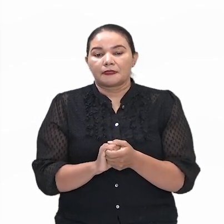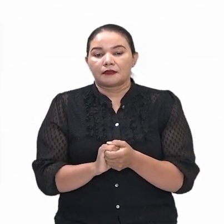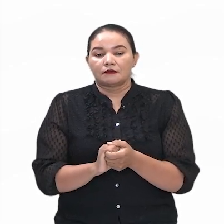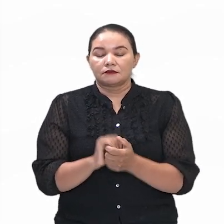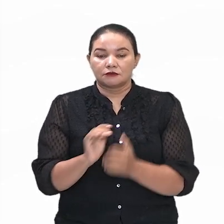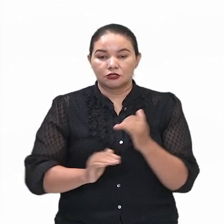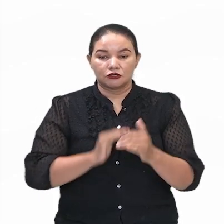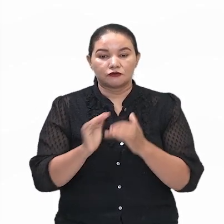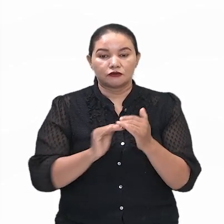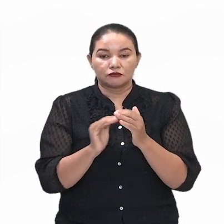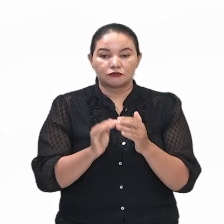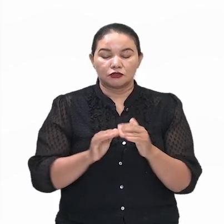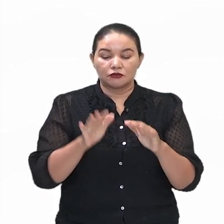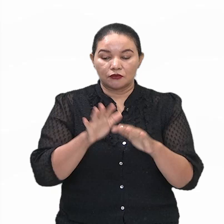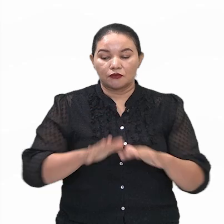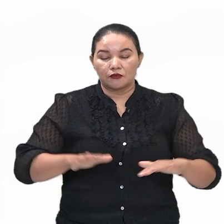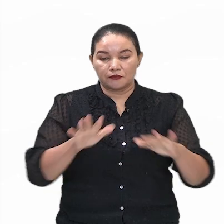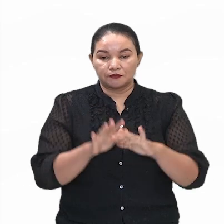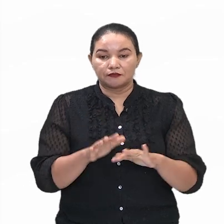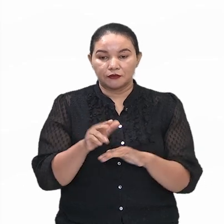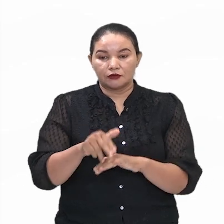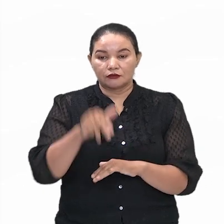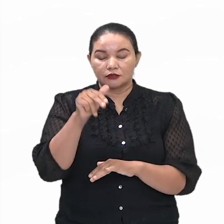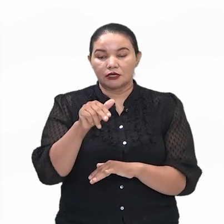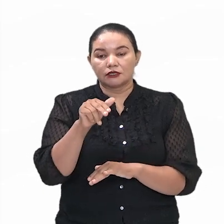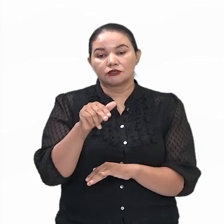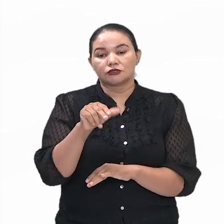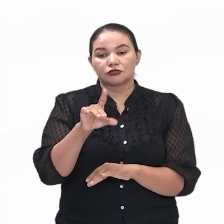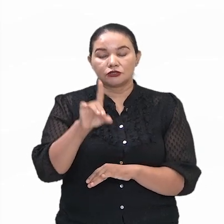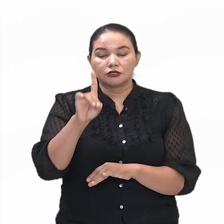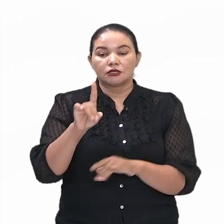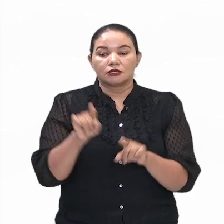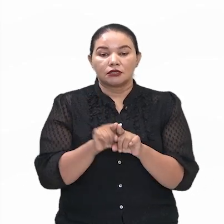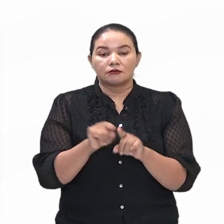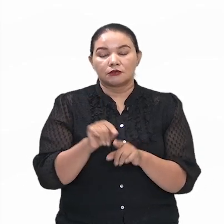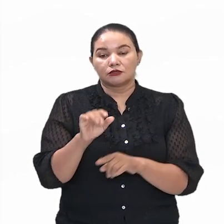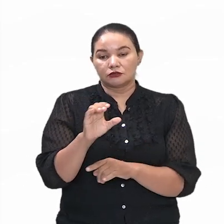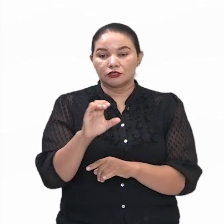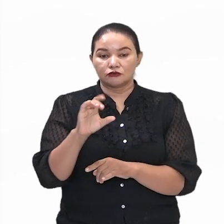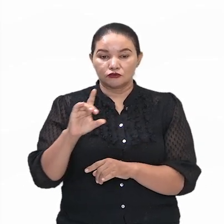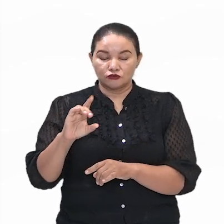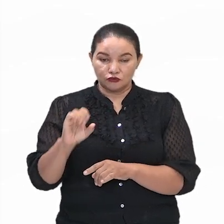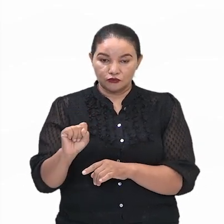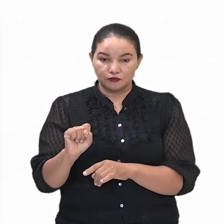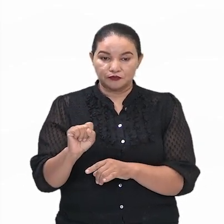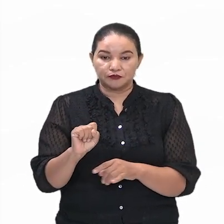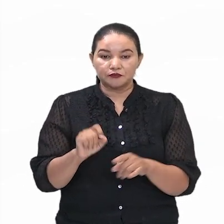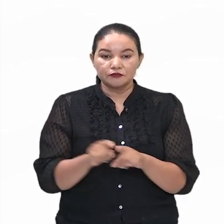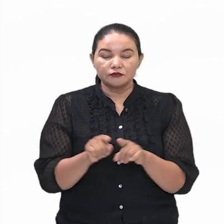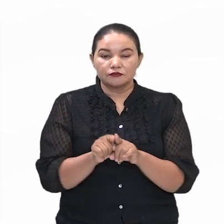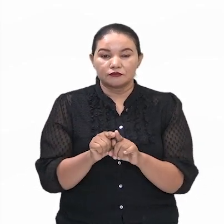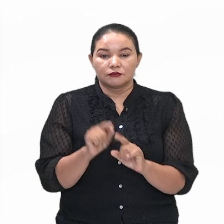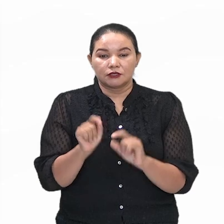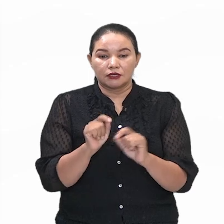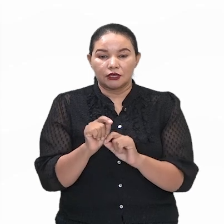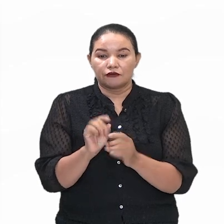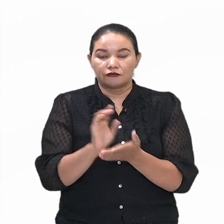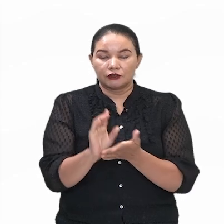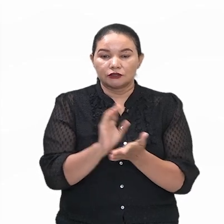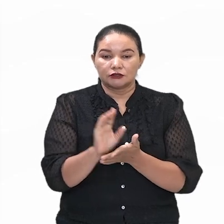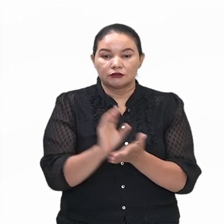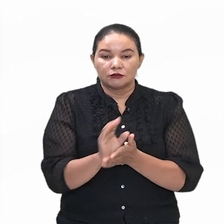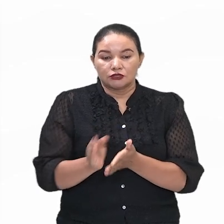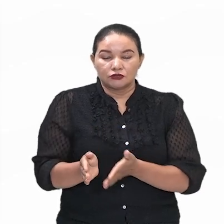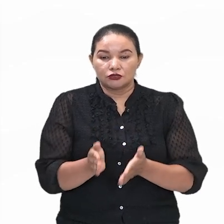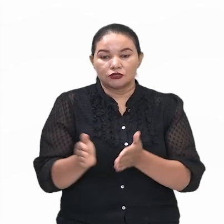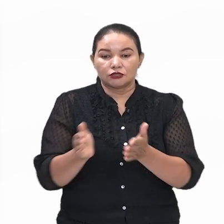Desenvolvimento das regiões Nordeste e Centro-Sul. Vamos observar também investimento em estradas